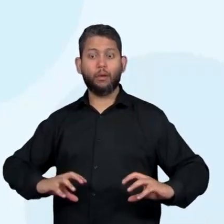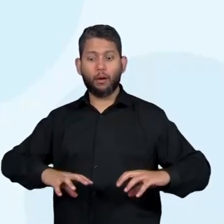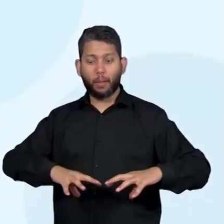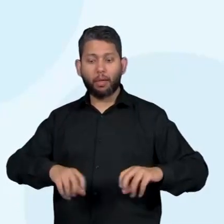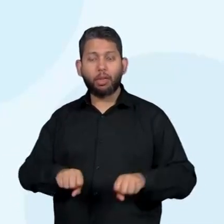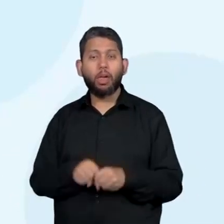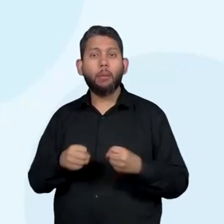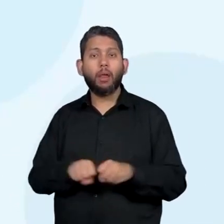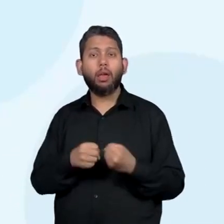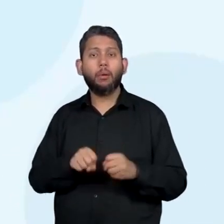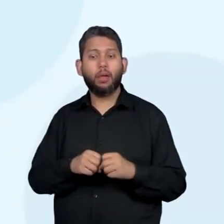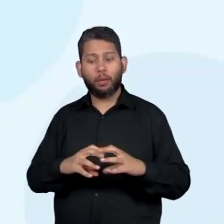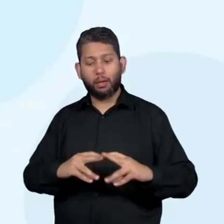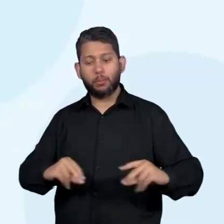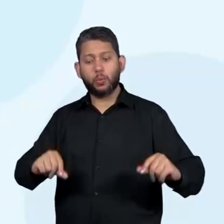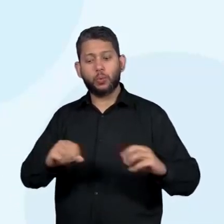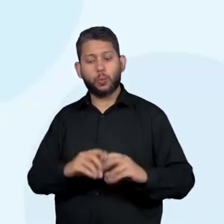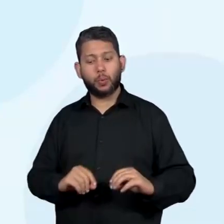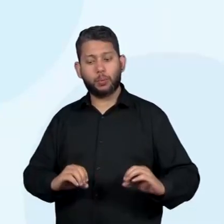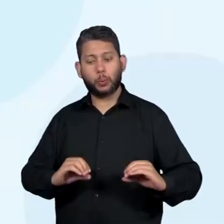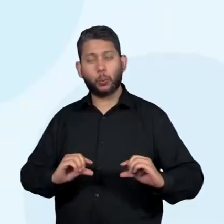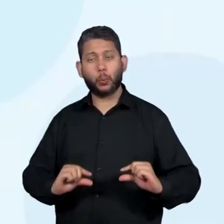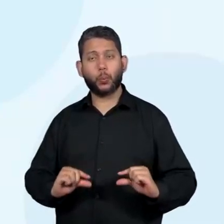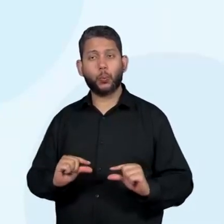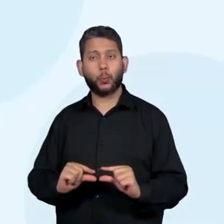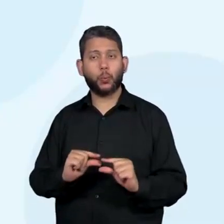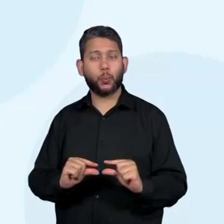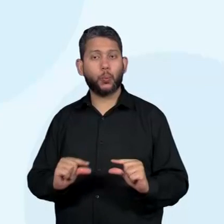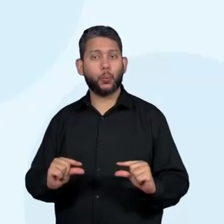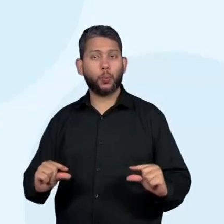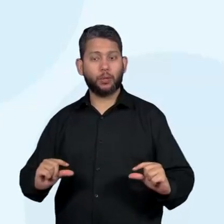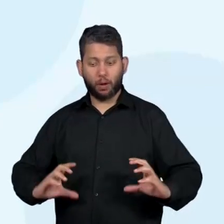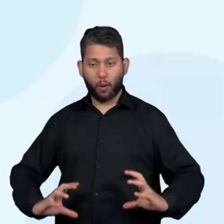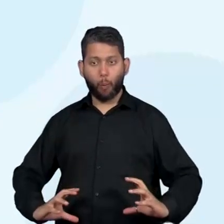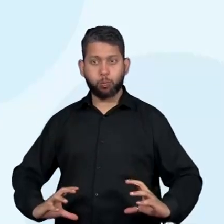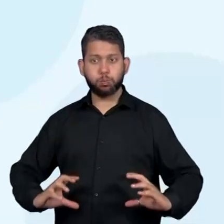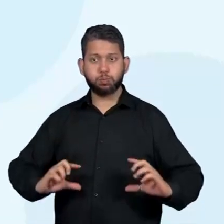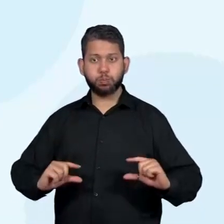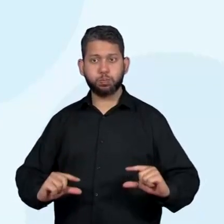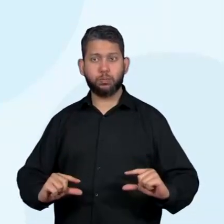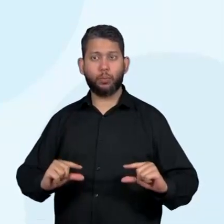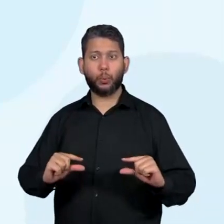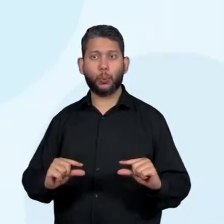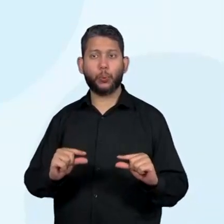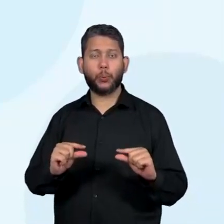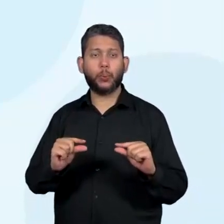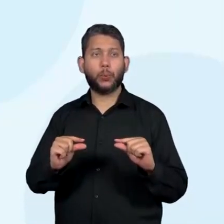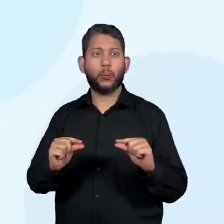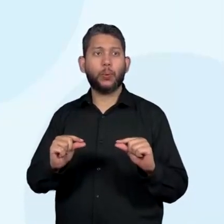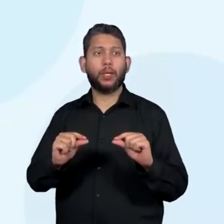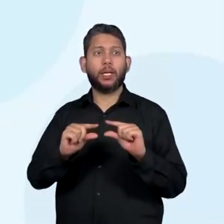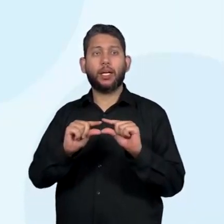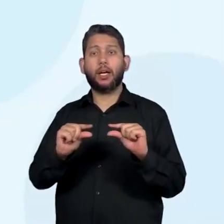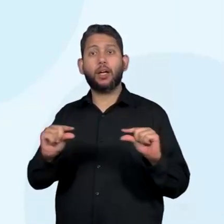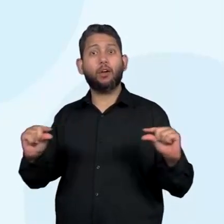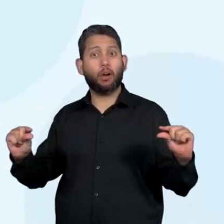se quebrando aí, se misturando a terra, e aqui nós podemos ver uma parte de terra que ainda tem